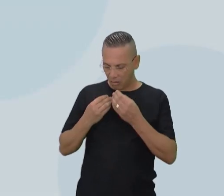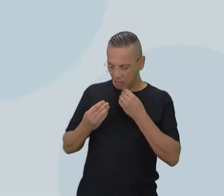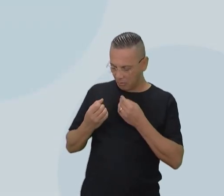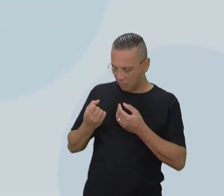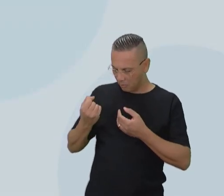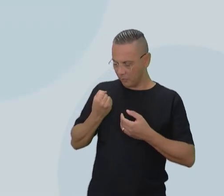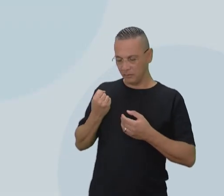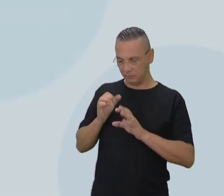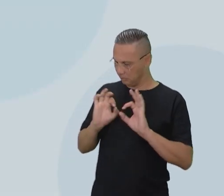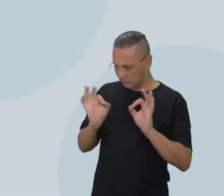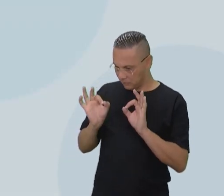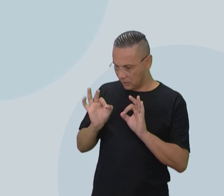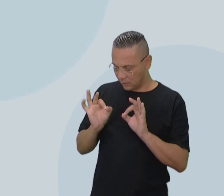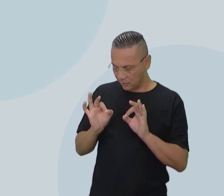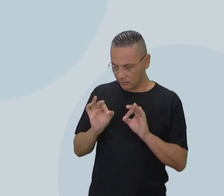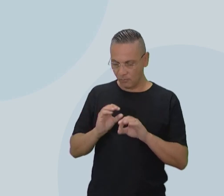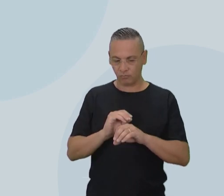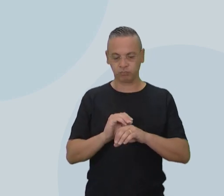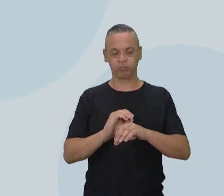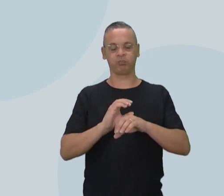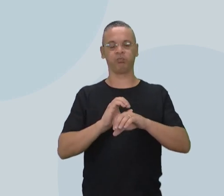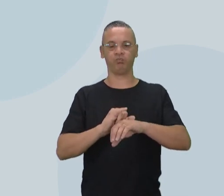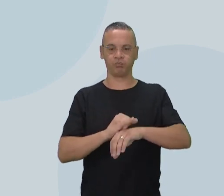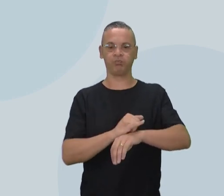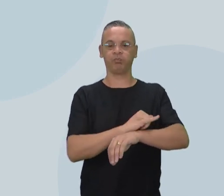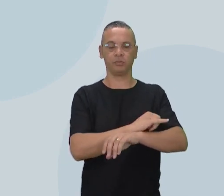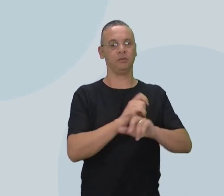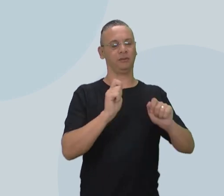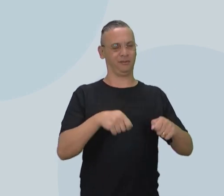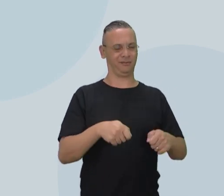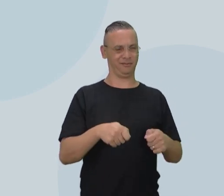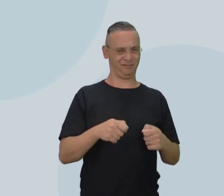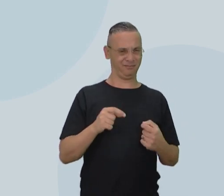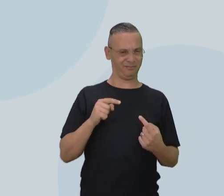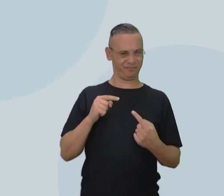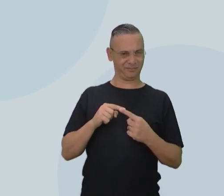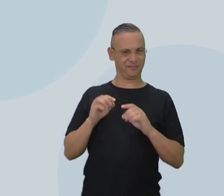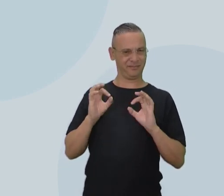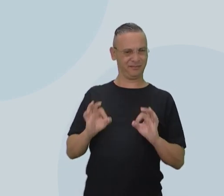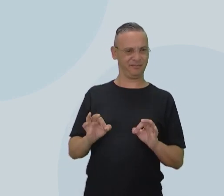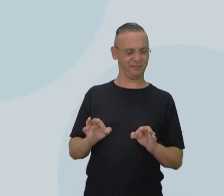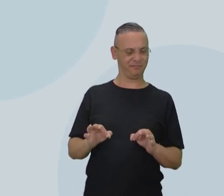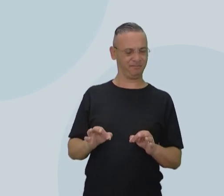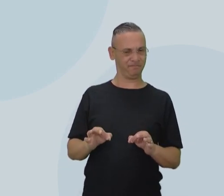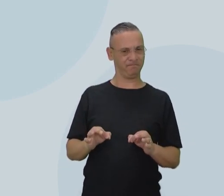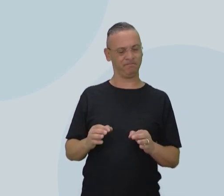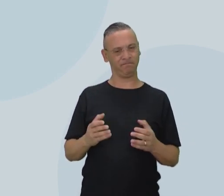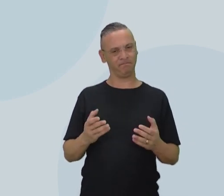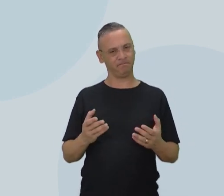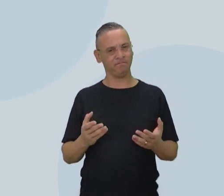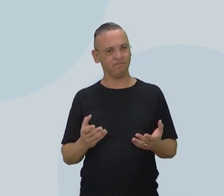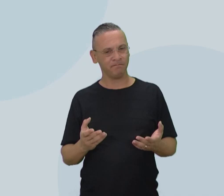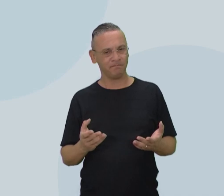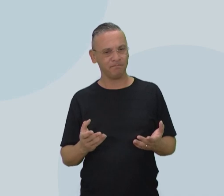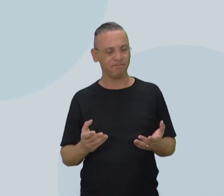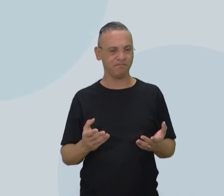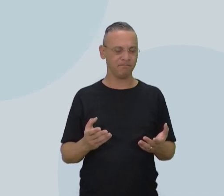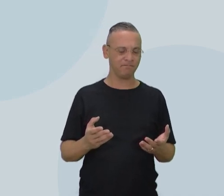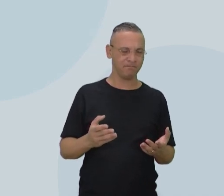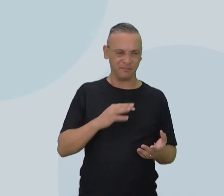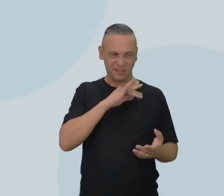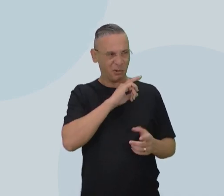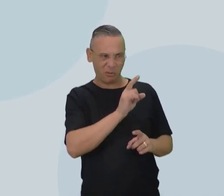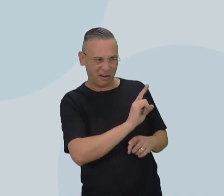título, desculpe. O que não mata, engorda? É a pergunta aí que foi feita pelo nosso amigo Rui Martins, nesse artigo que ele